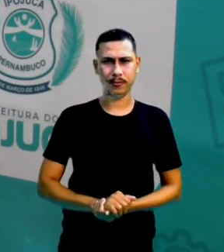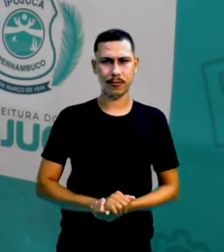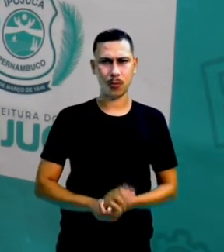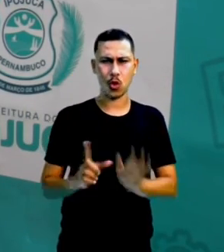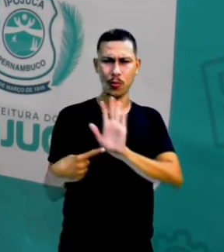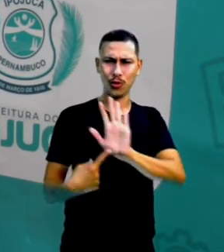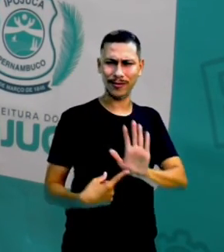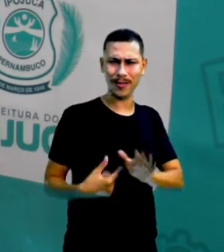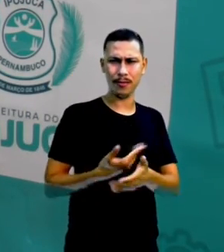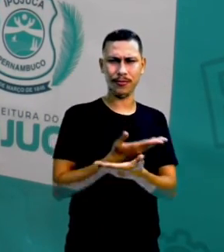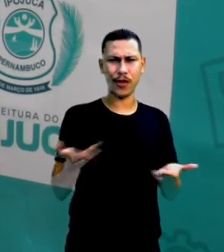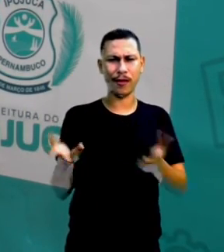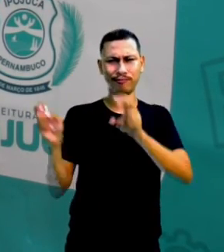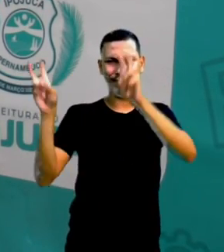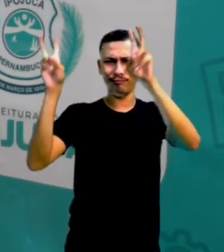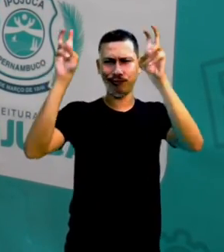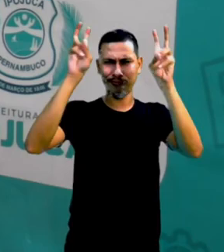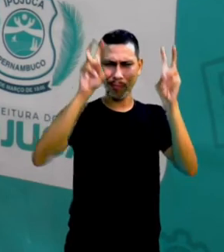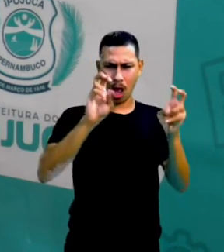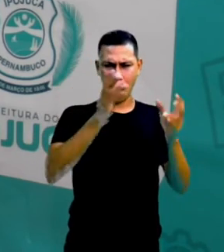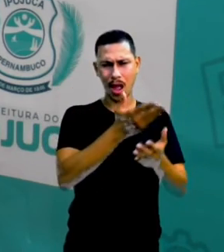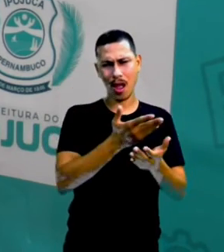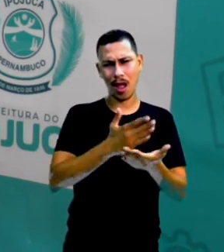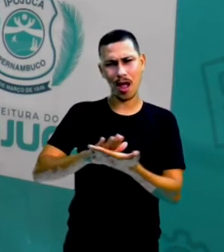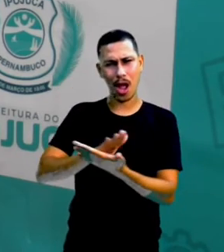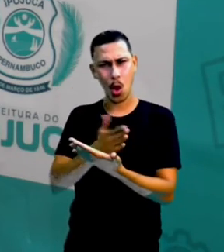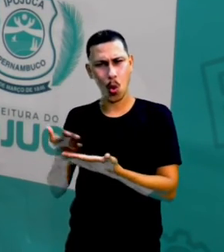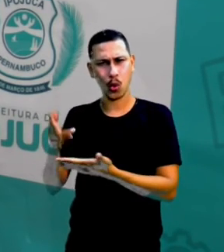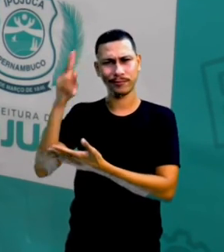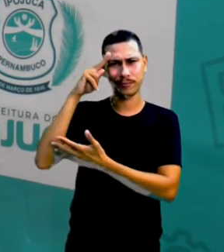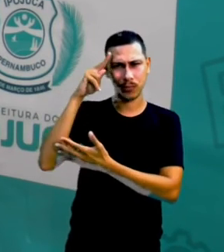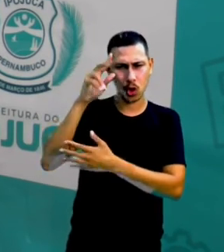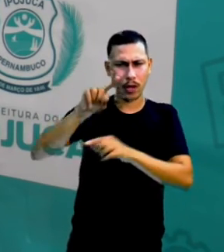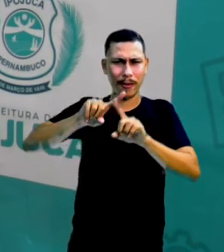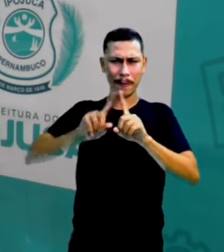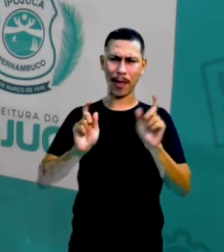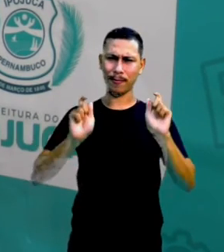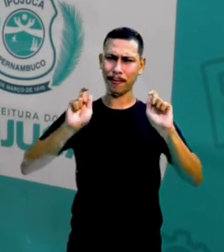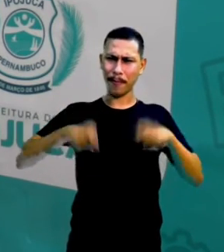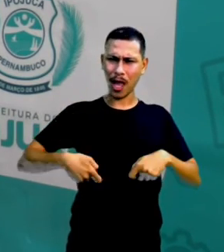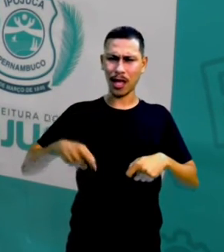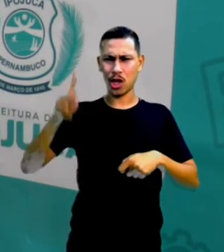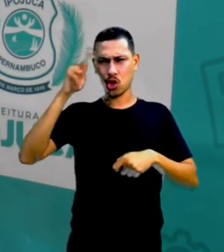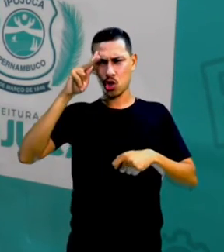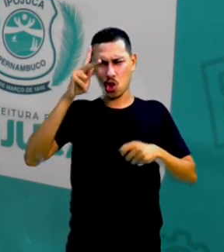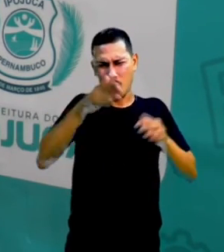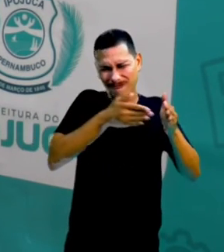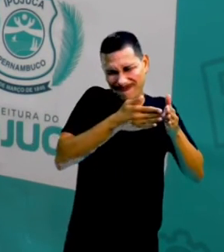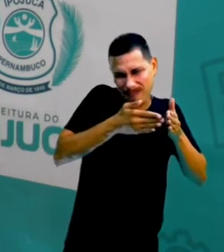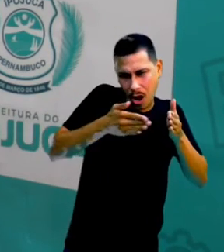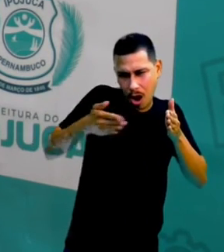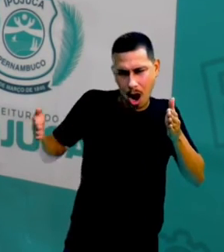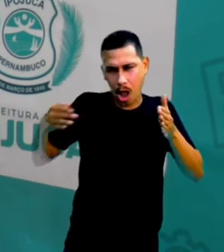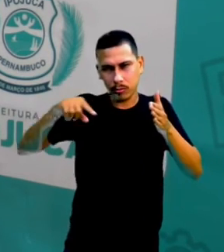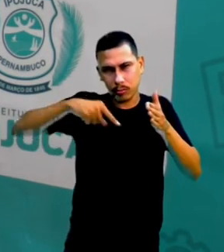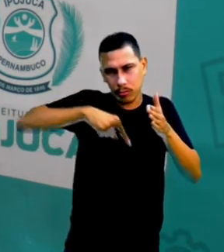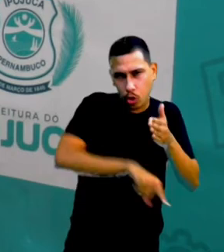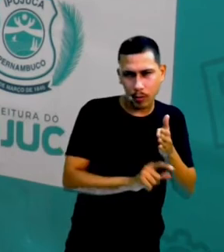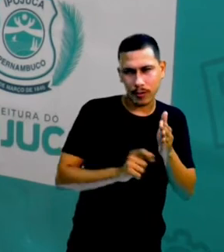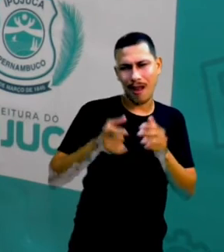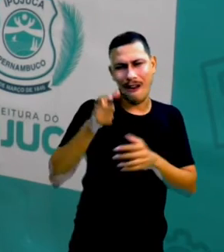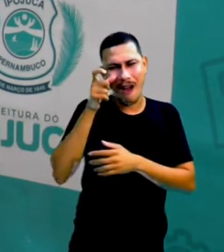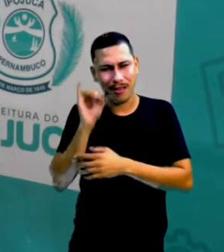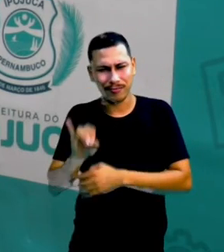estou pontuando algumas condições da história, mas que essa história ela é muito mais profunda e seria